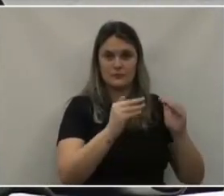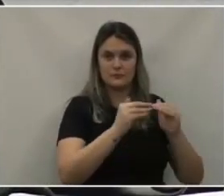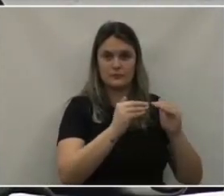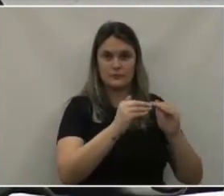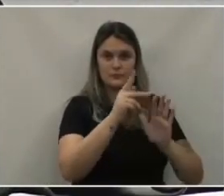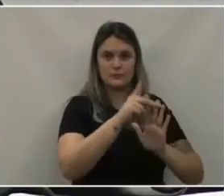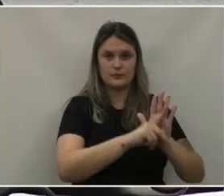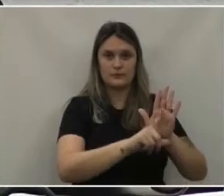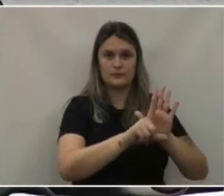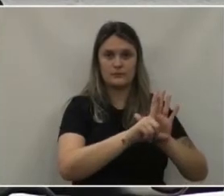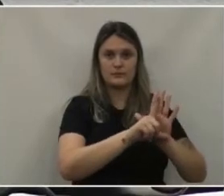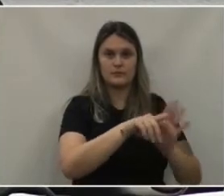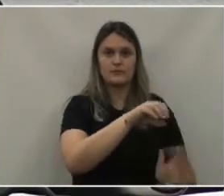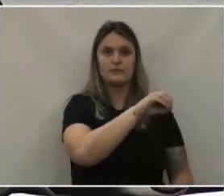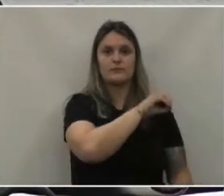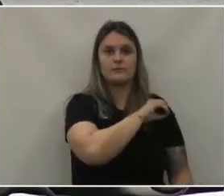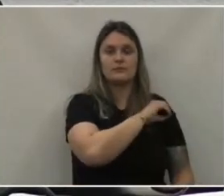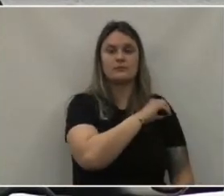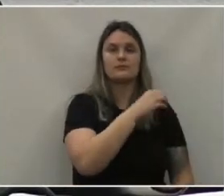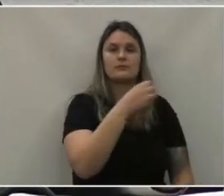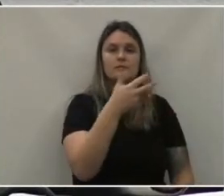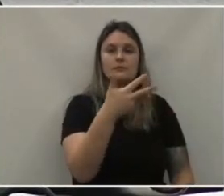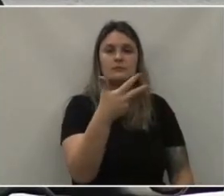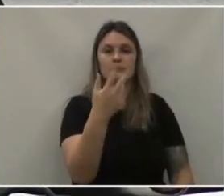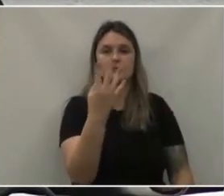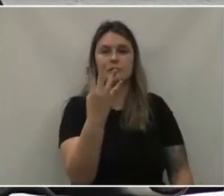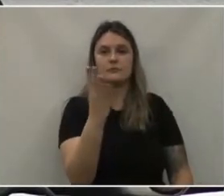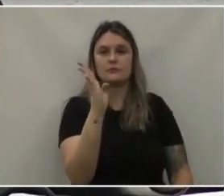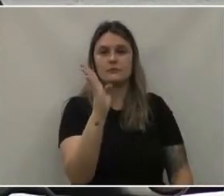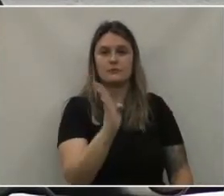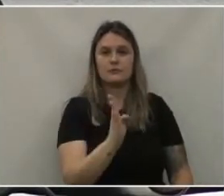favorável ao projeto de lei ordinária número